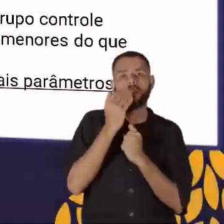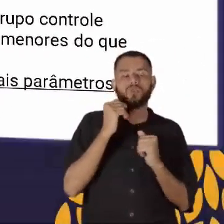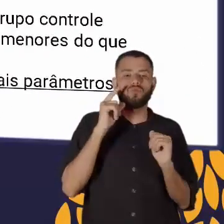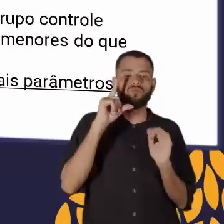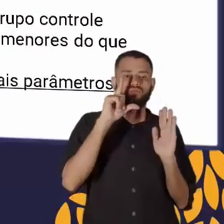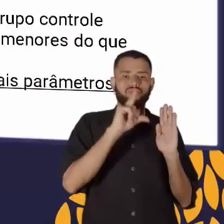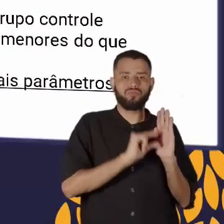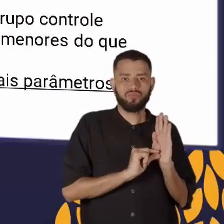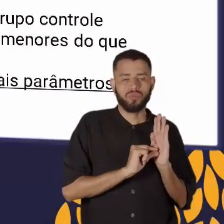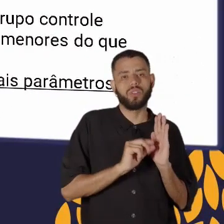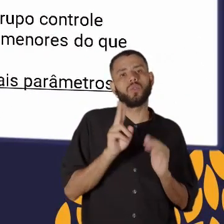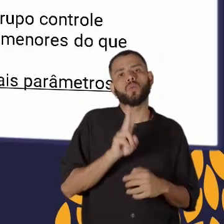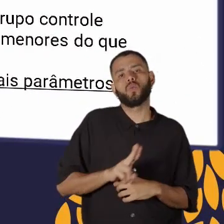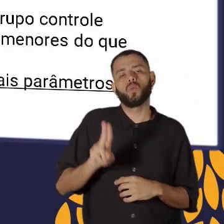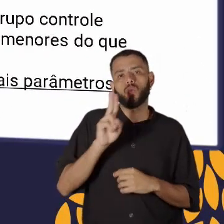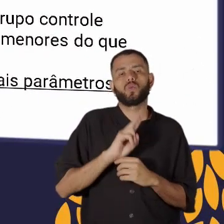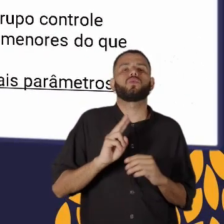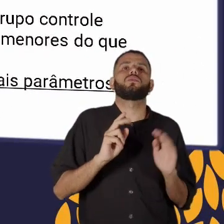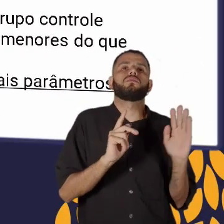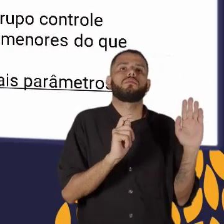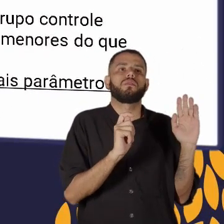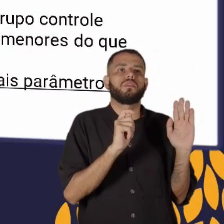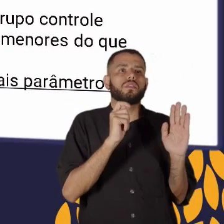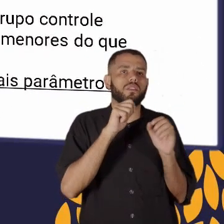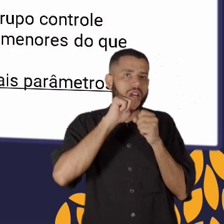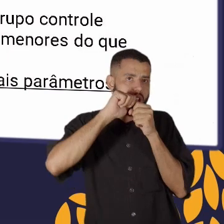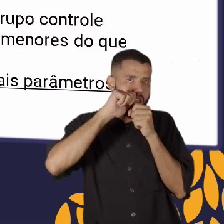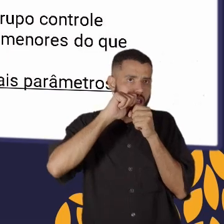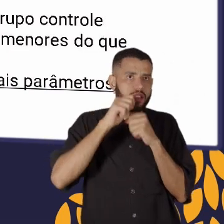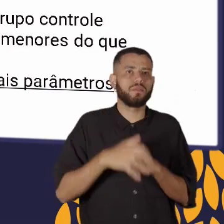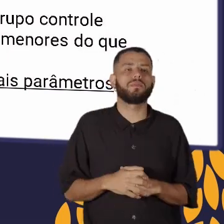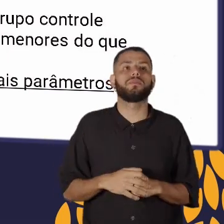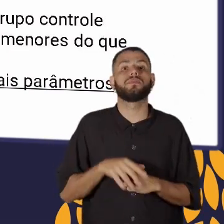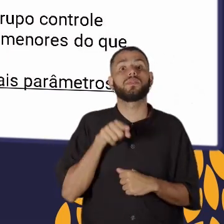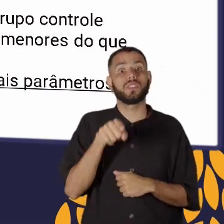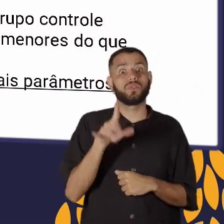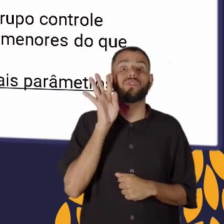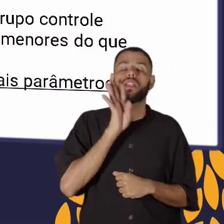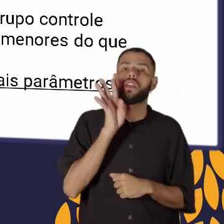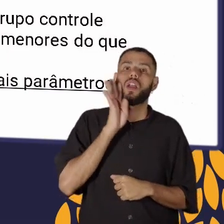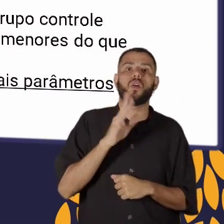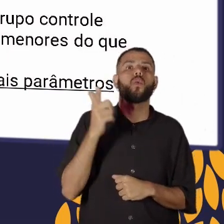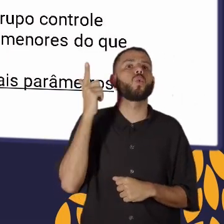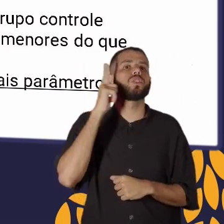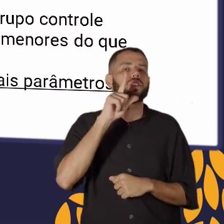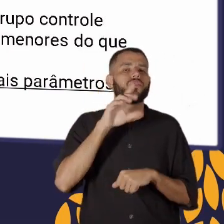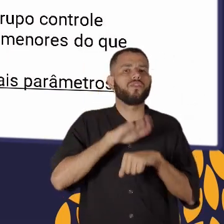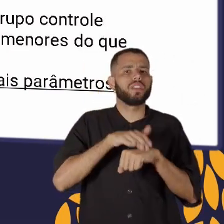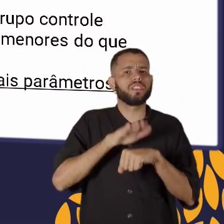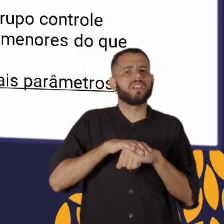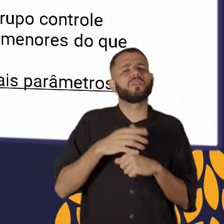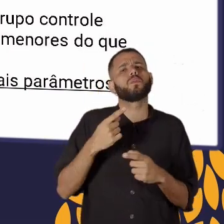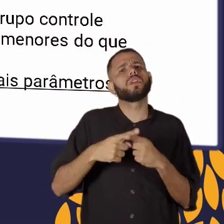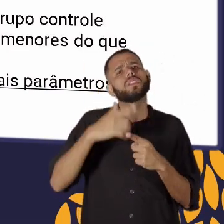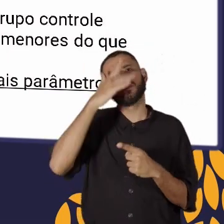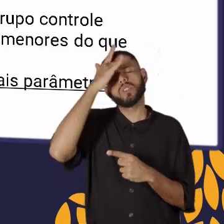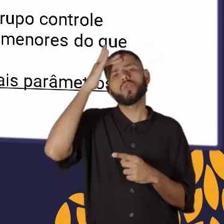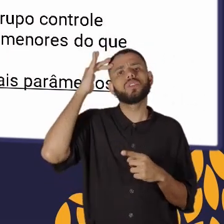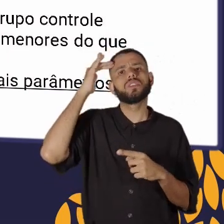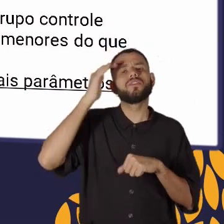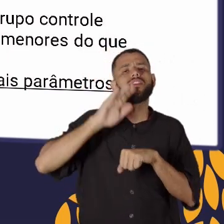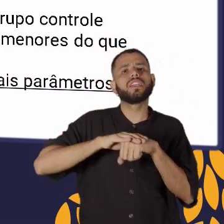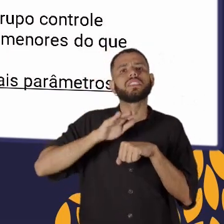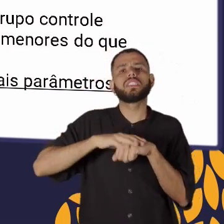crack, e esse índice de verdade. Isso aí foi uma coisa bem legal que a gente conseguiu fazer, porque as pessoas iam semanalmente fazer